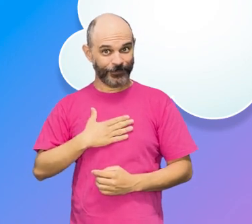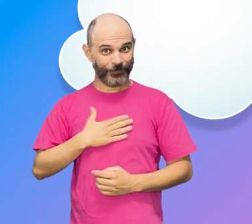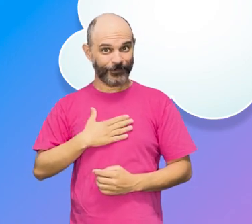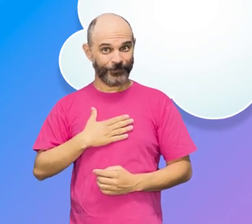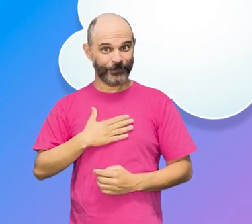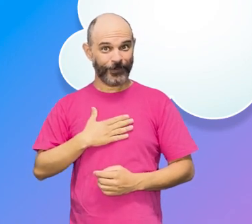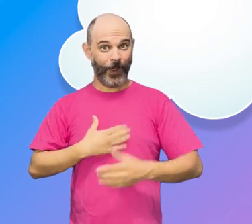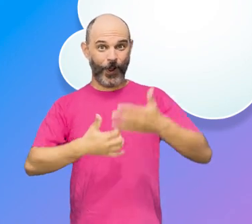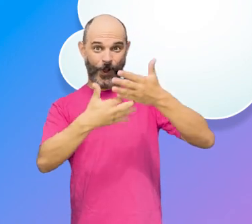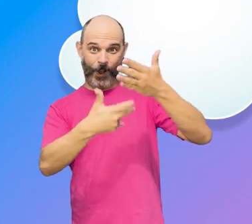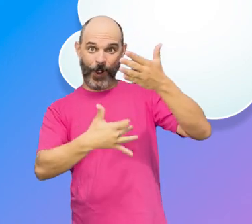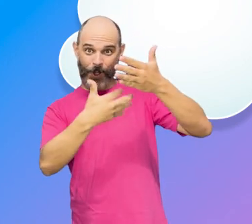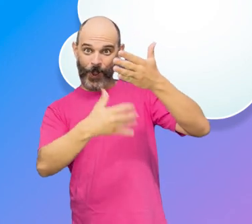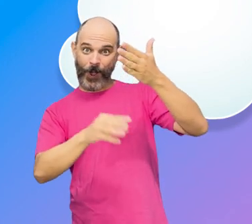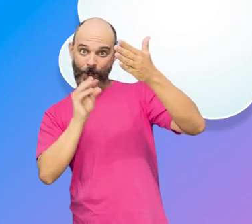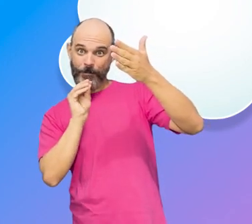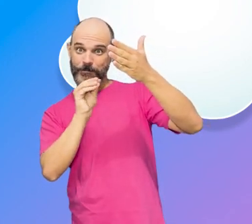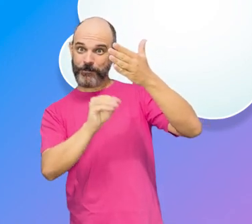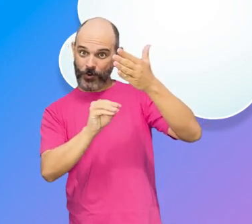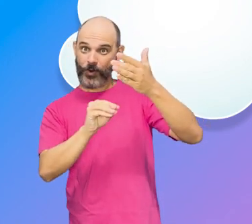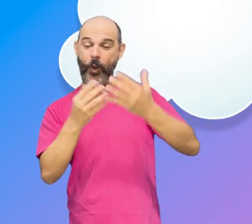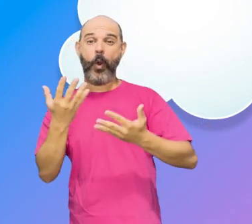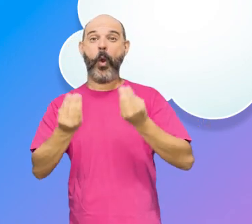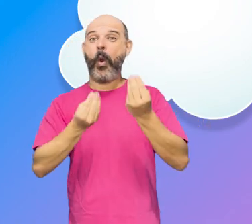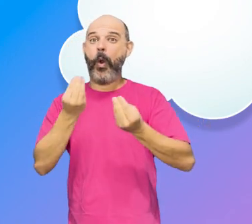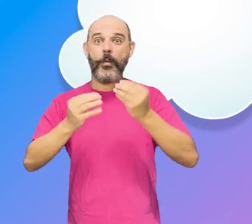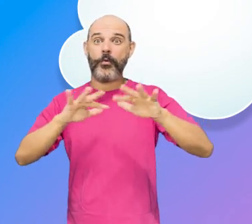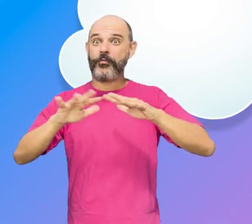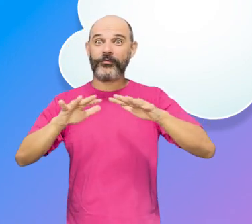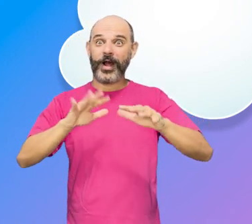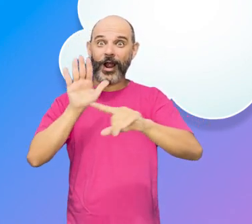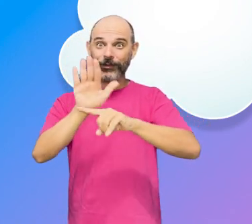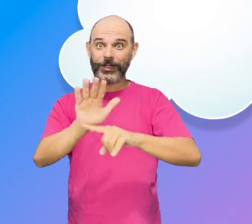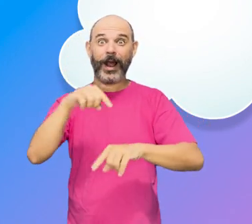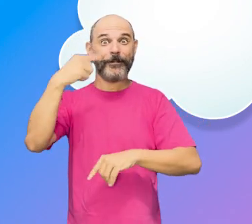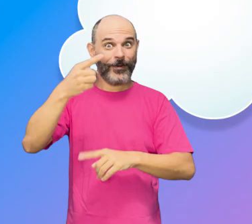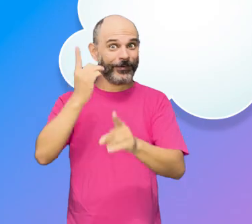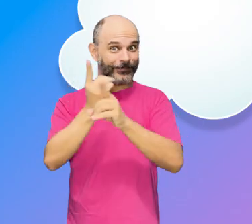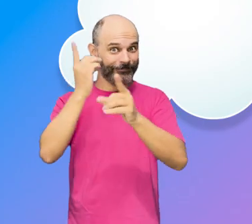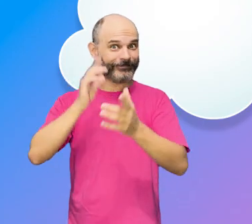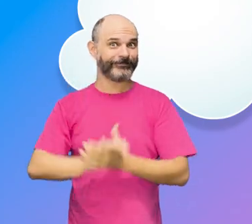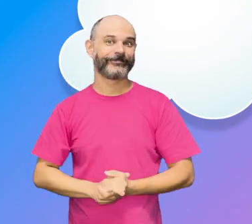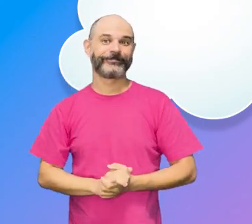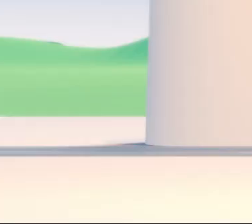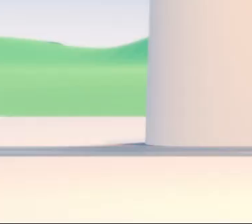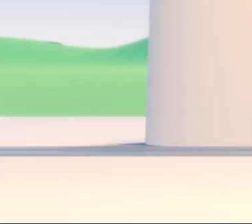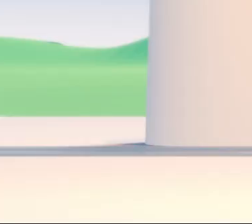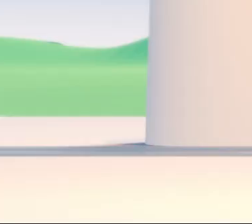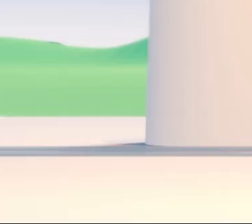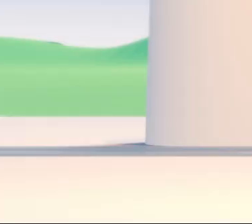Gostou? Agora deixe aqui nos comentários como esses movimentos te ajudaram. Até a próxima!